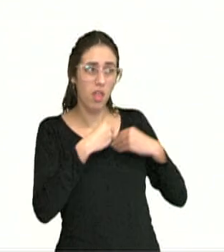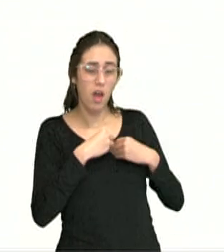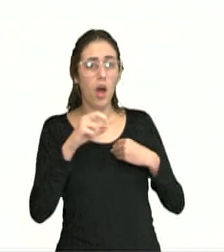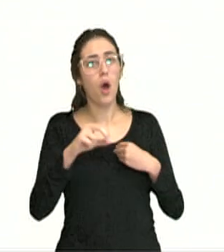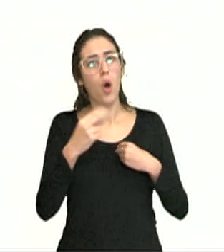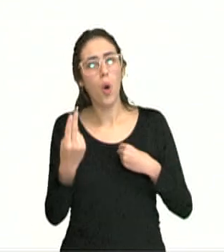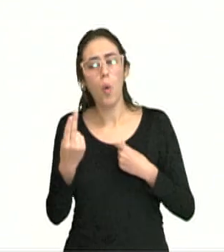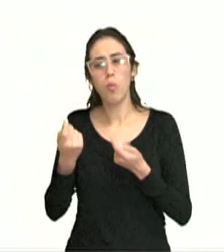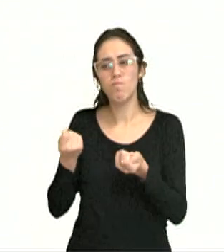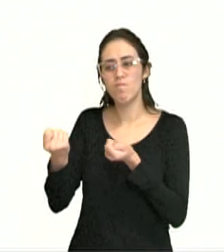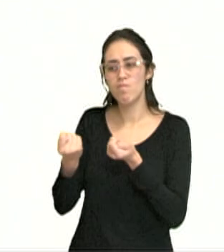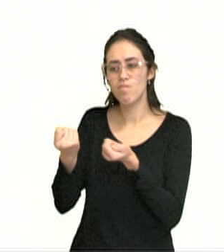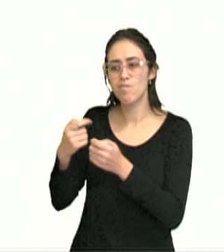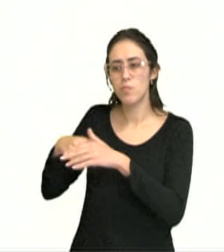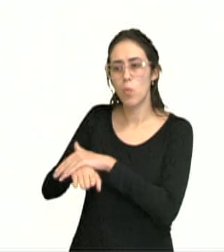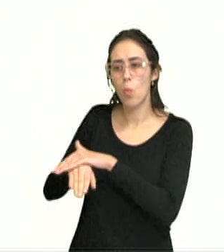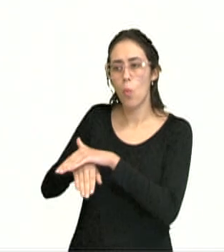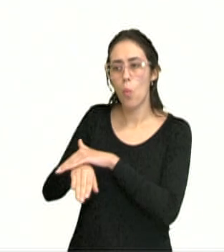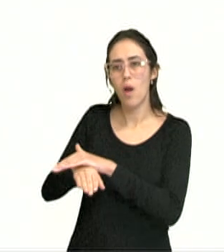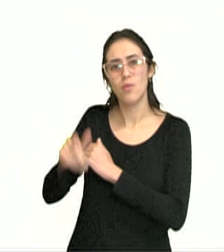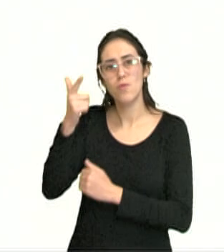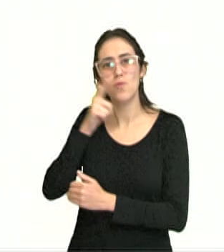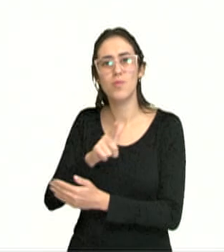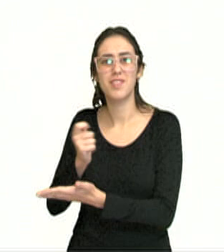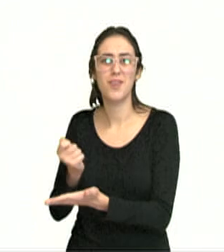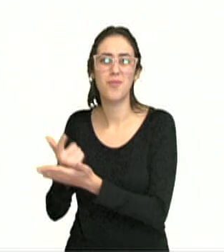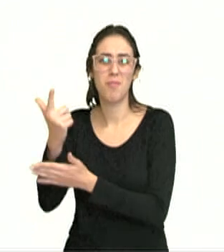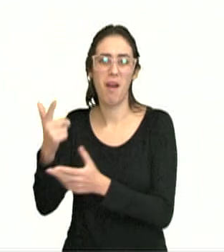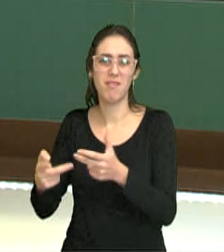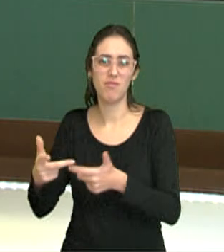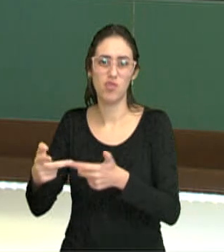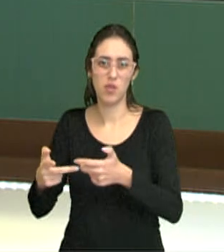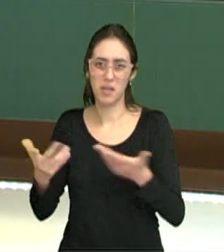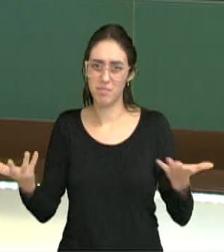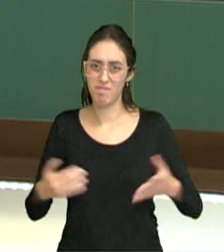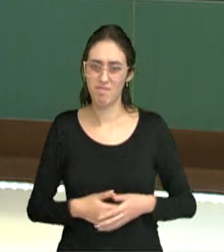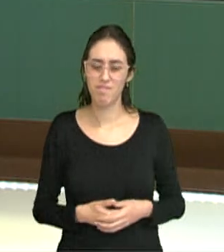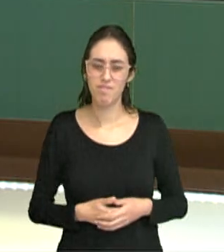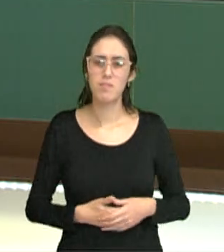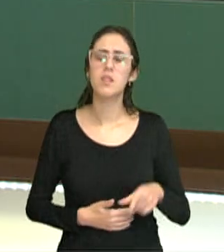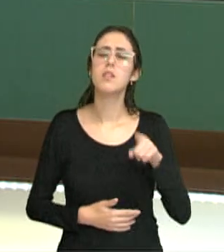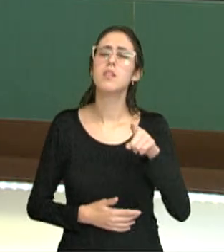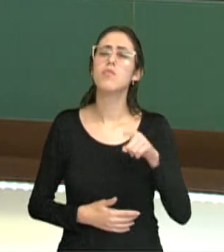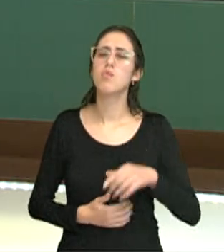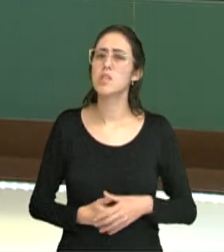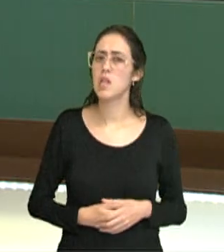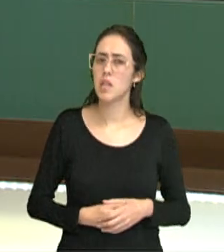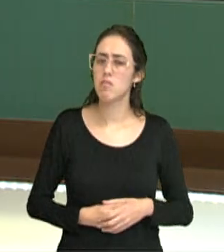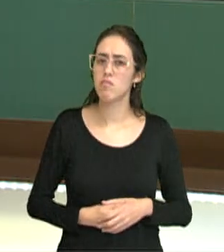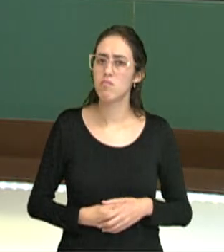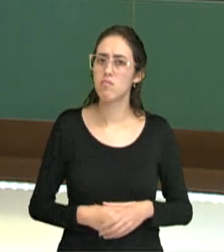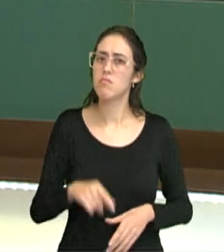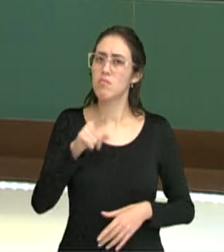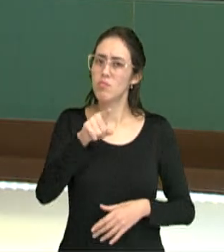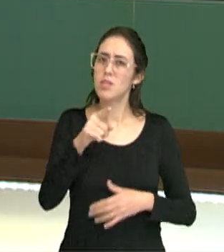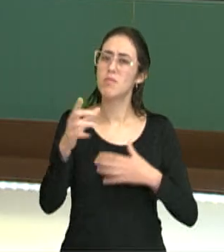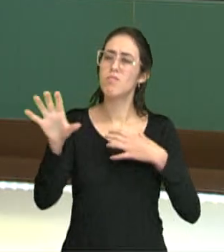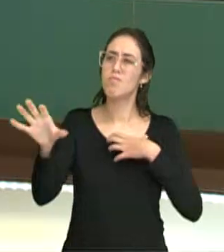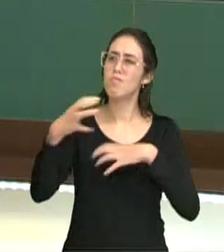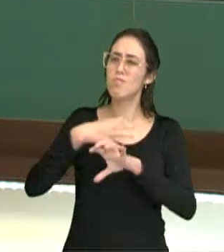poupar o dinheiro para ela conseguir fazer essa compra. E você? Se coloque no lugar da